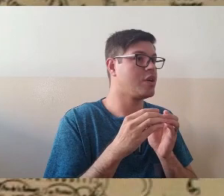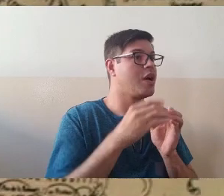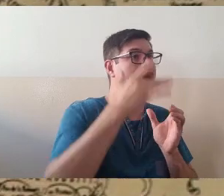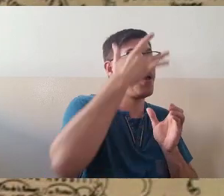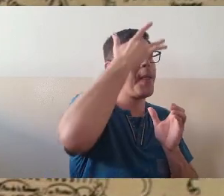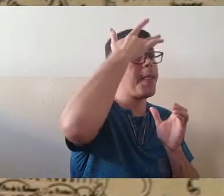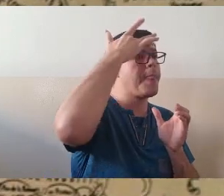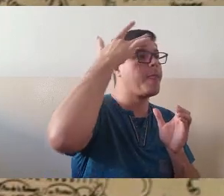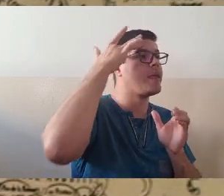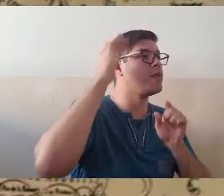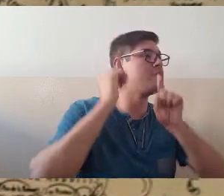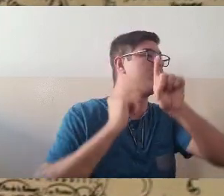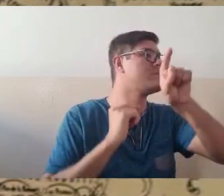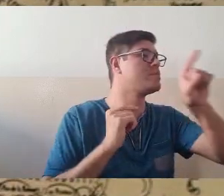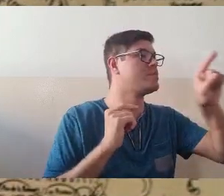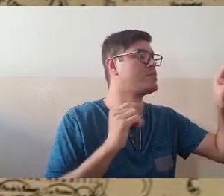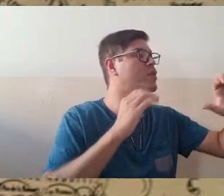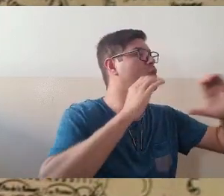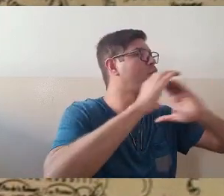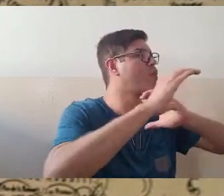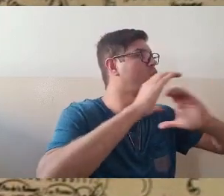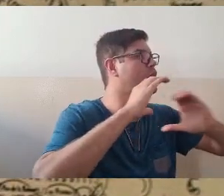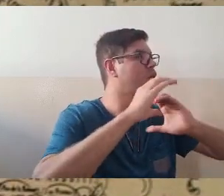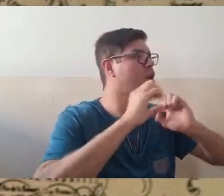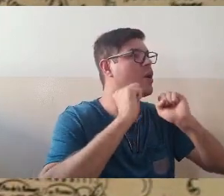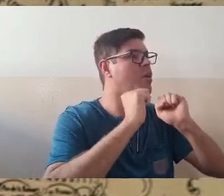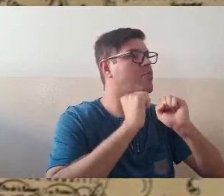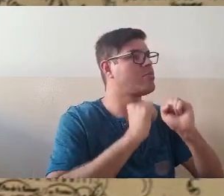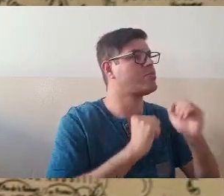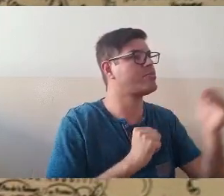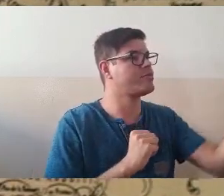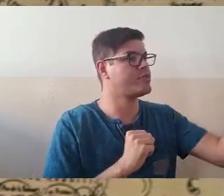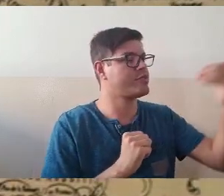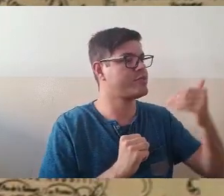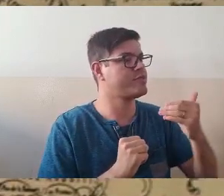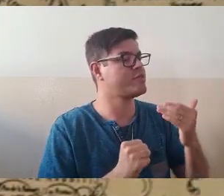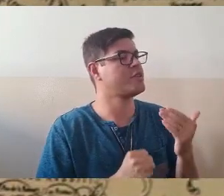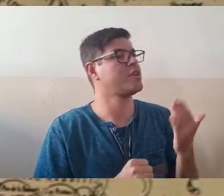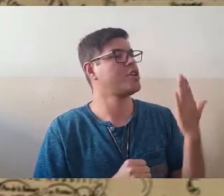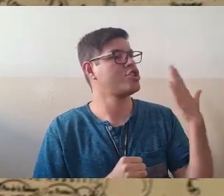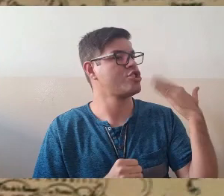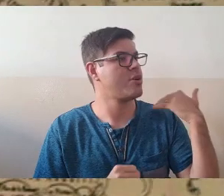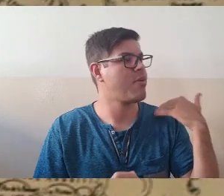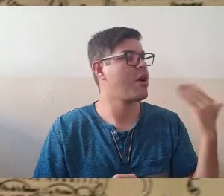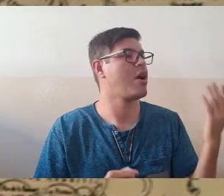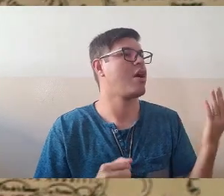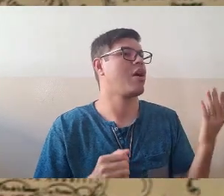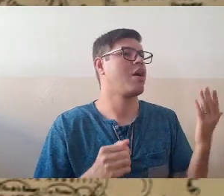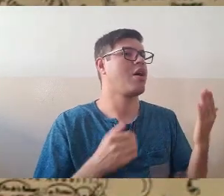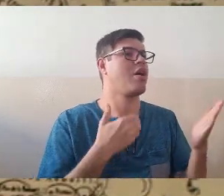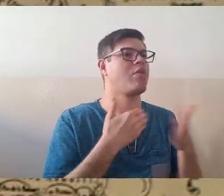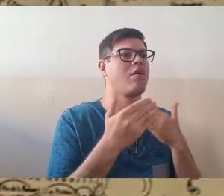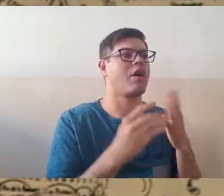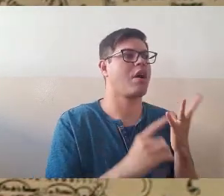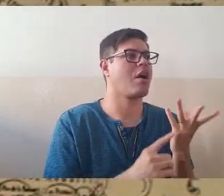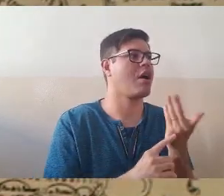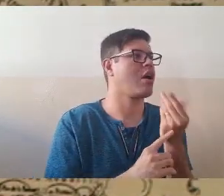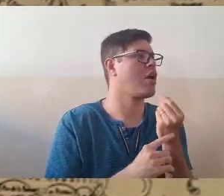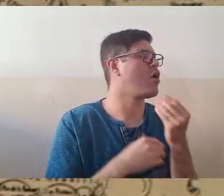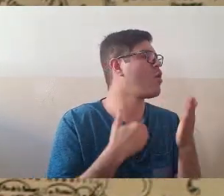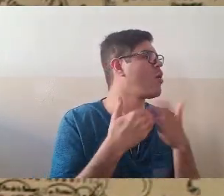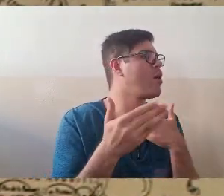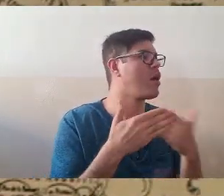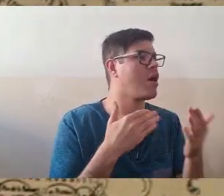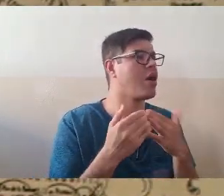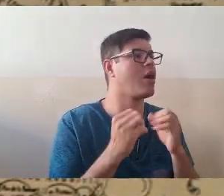nossos canais de comunicação, a qualquer tempo as pessoas podem chegar na Secretaria. Qualquer cidadão, não sou artista. Estamos numa sede